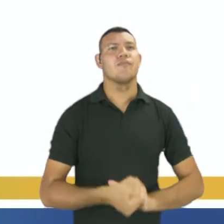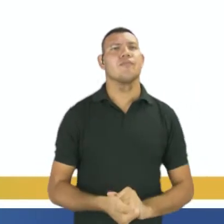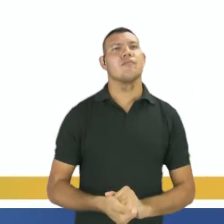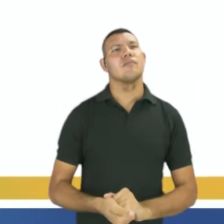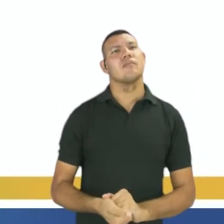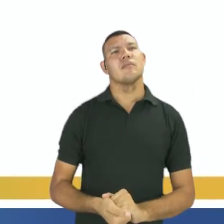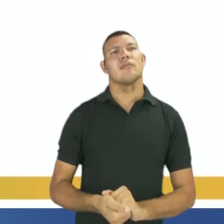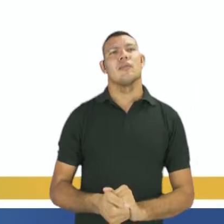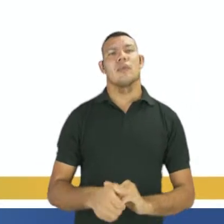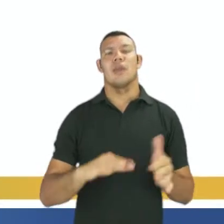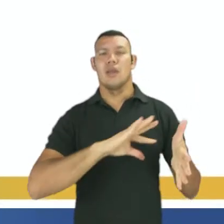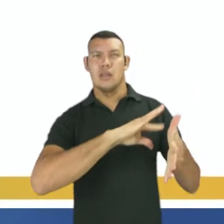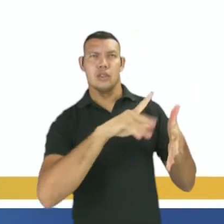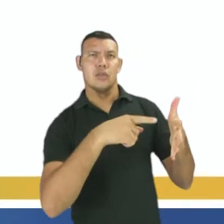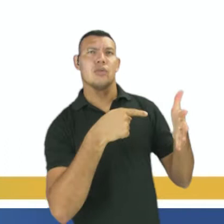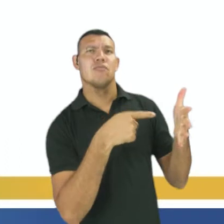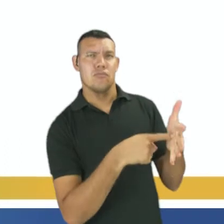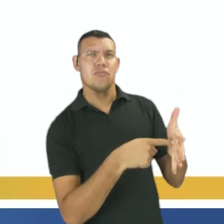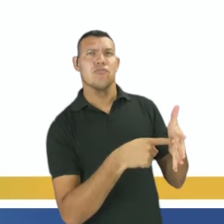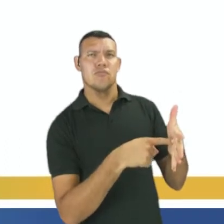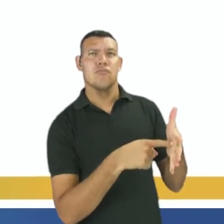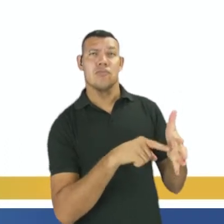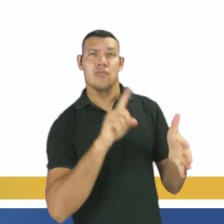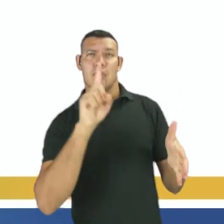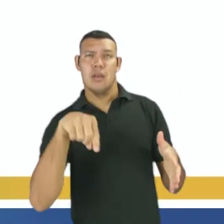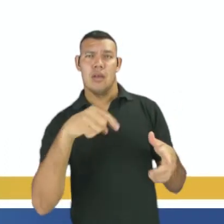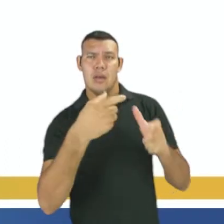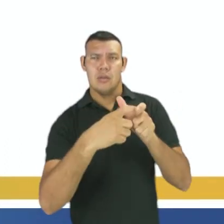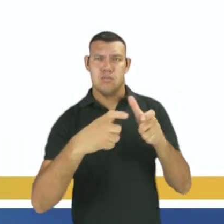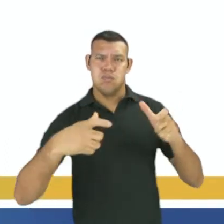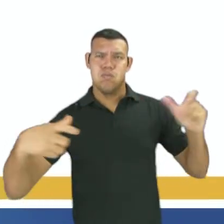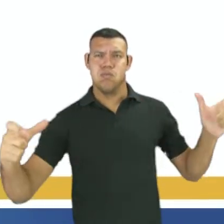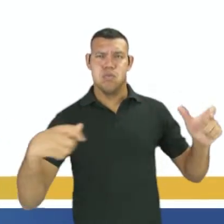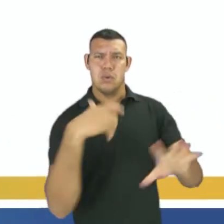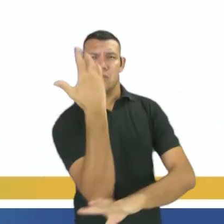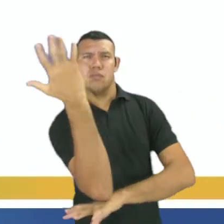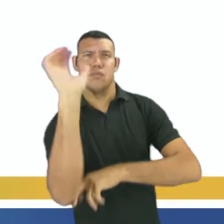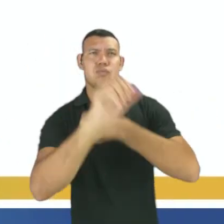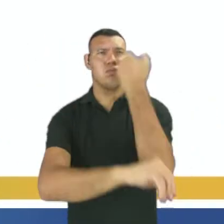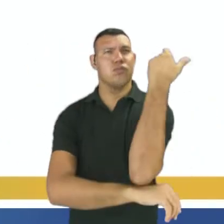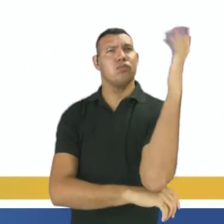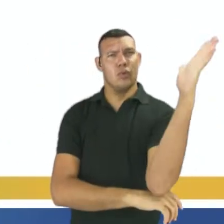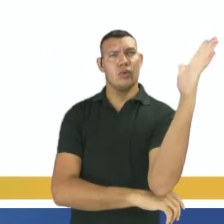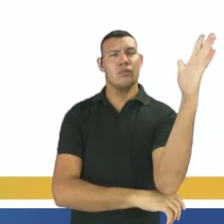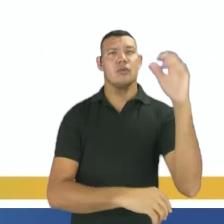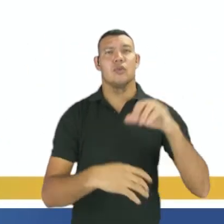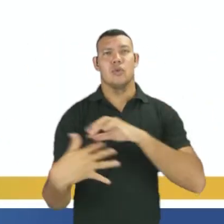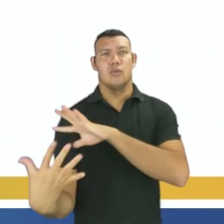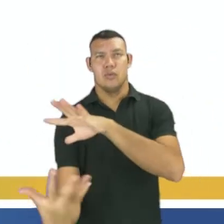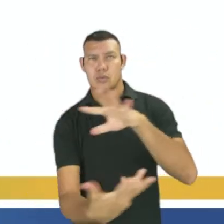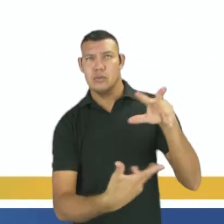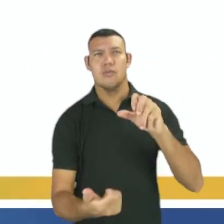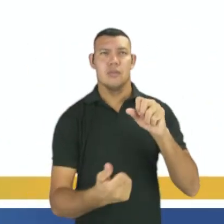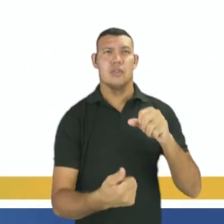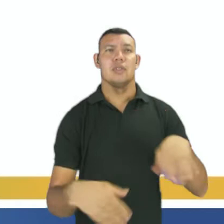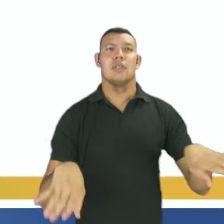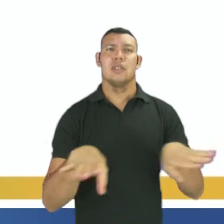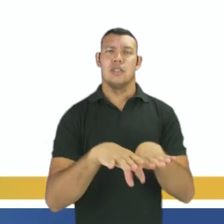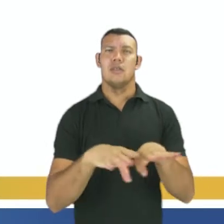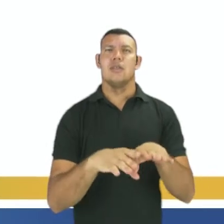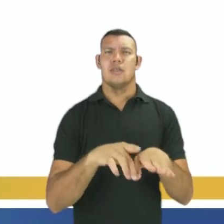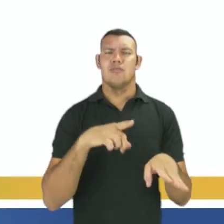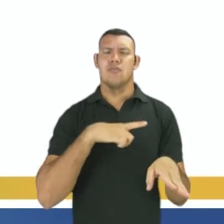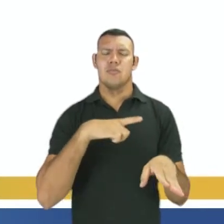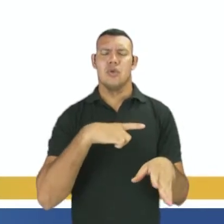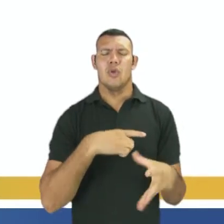a maior floresta tropical do mundo como já falei e concentra em uma enorme biodiversidade tanto da fauna como na Flora né Além disso ela faz parte do